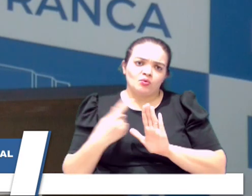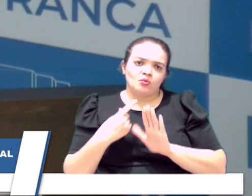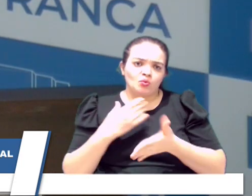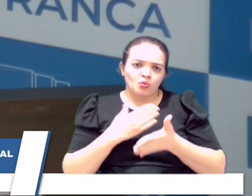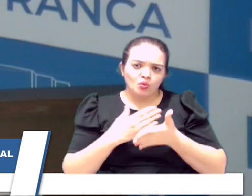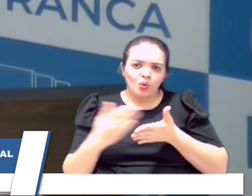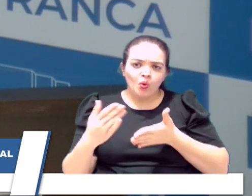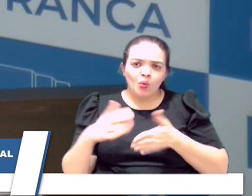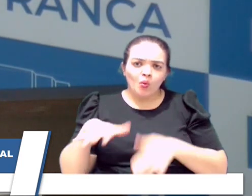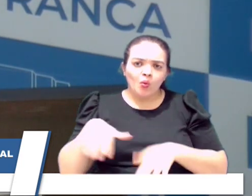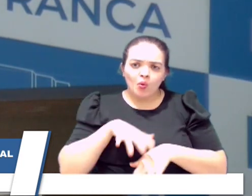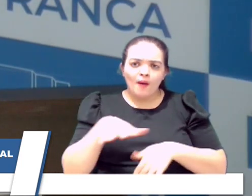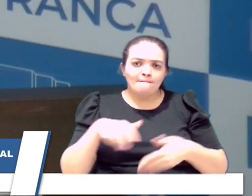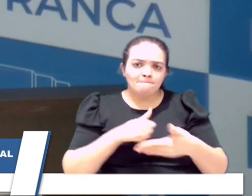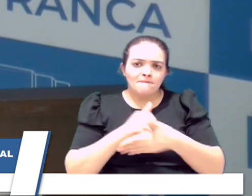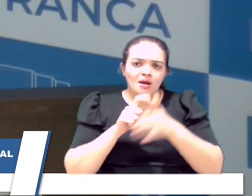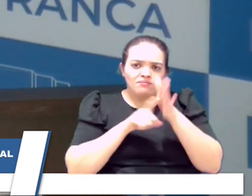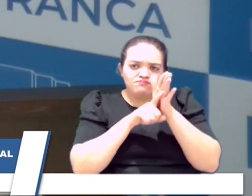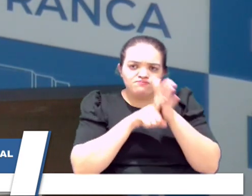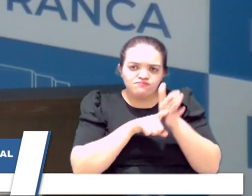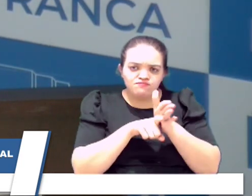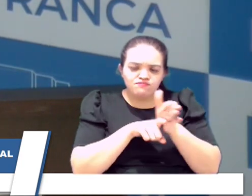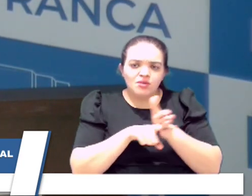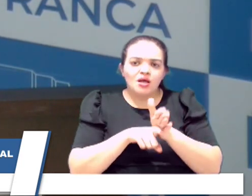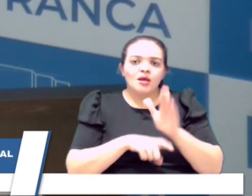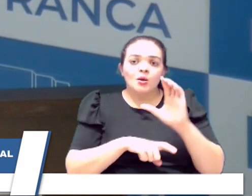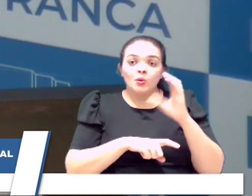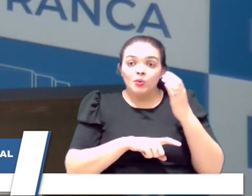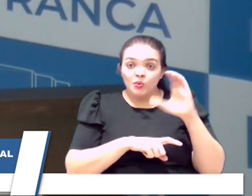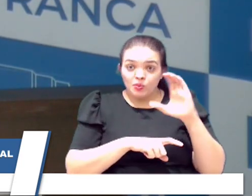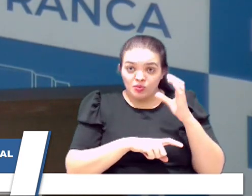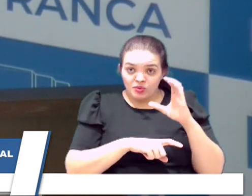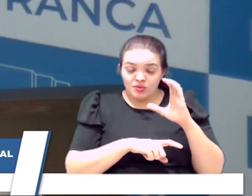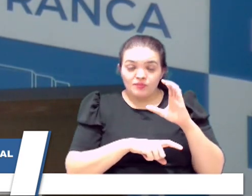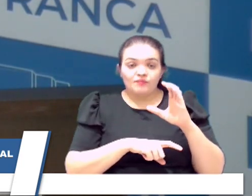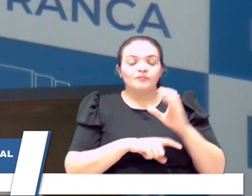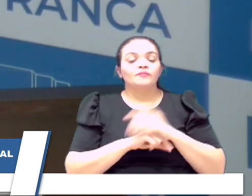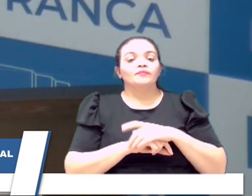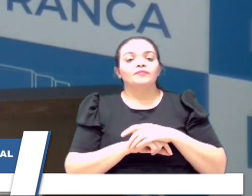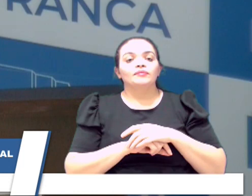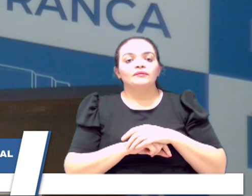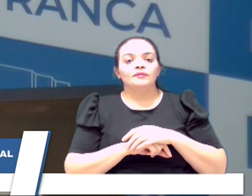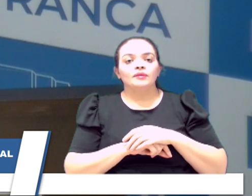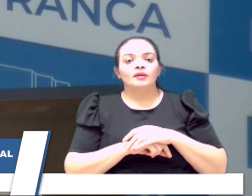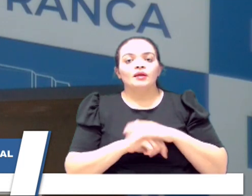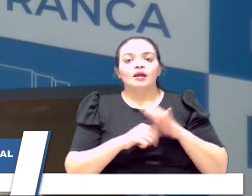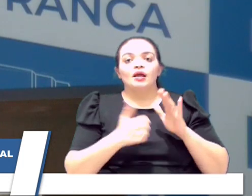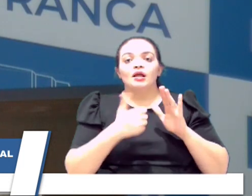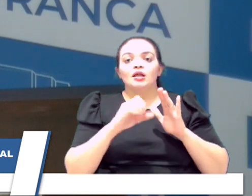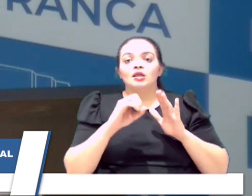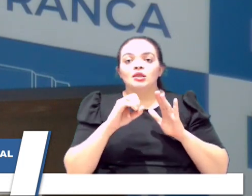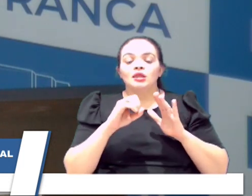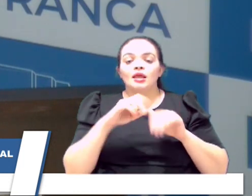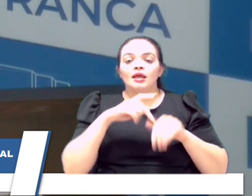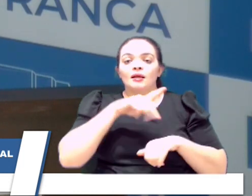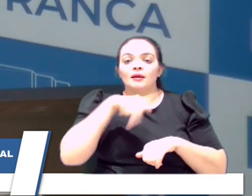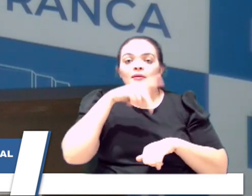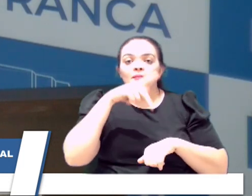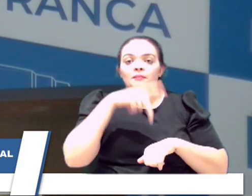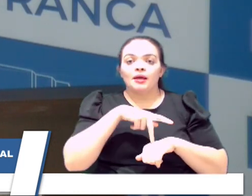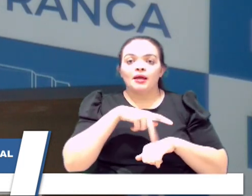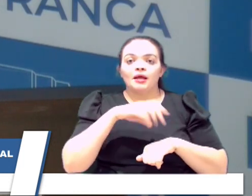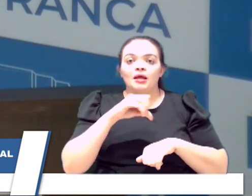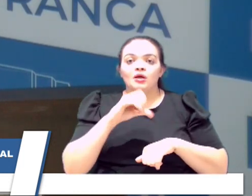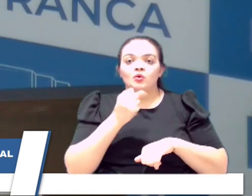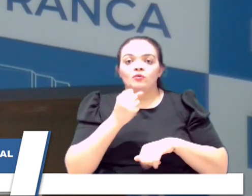qualquer base de pesquisa hoje científica, entre os 10 primeiros países, em mais de 98% dos